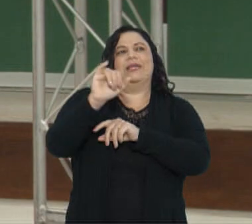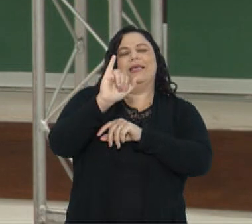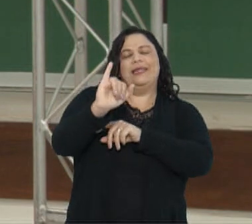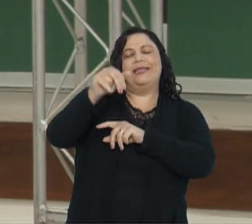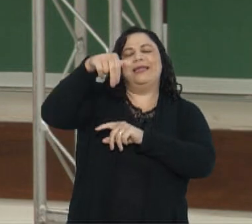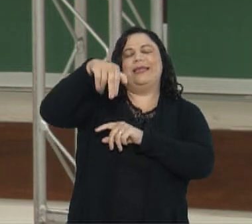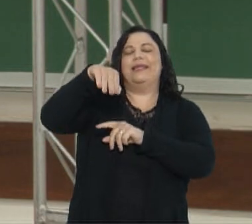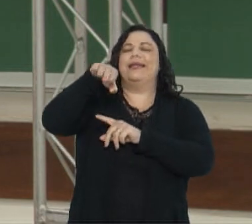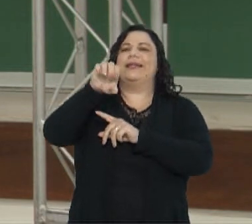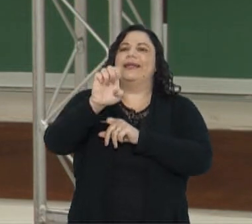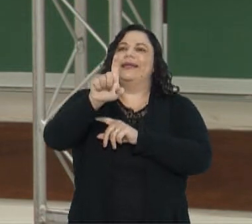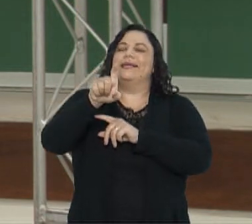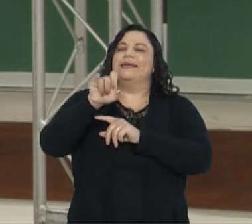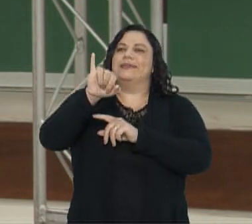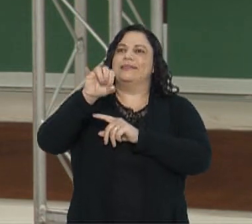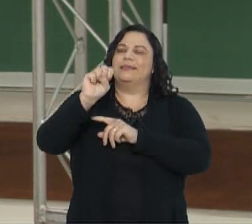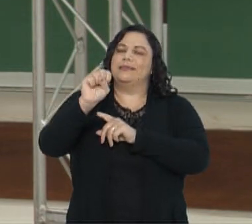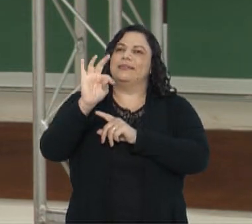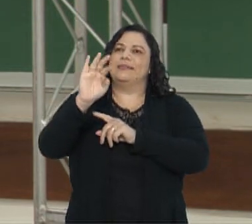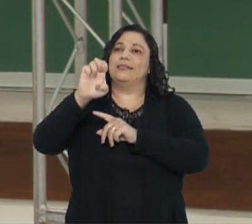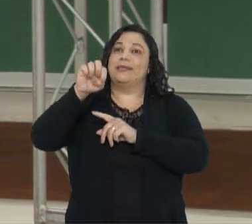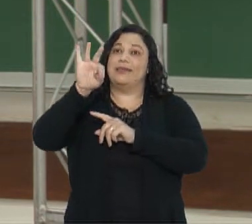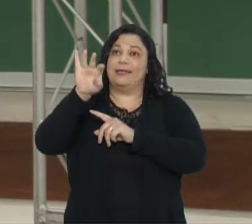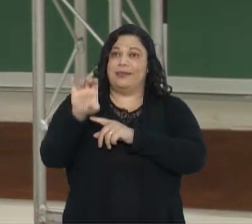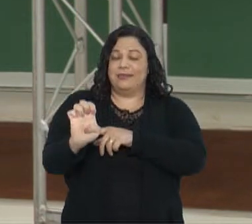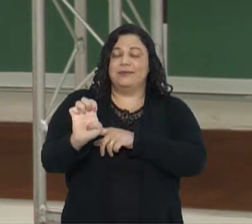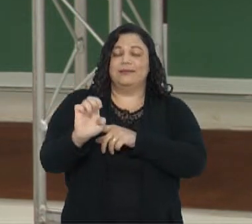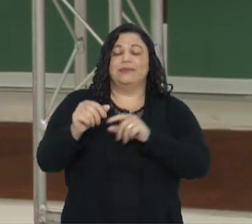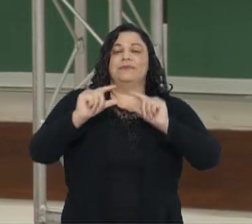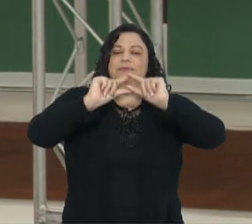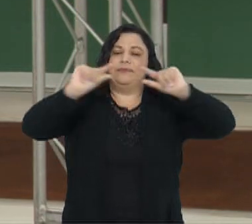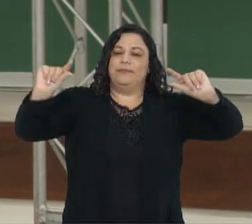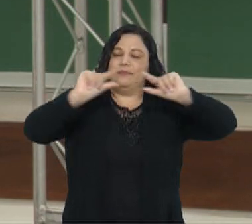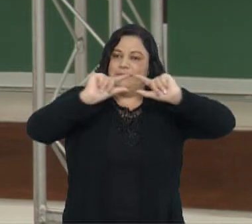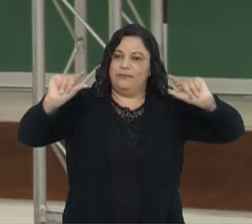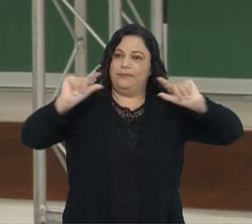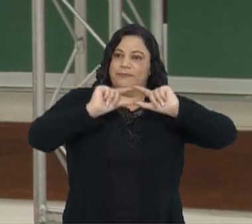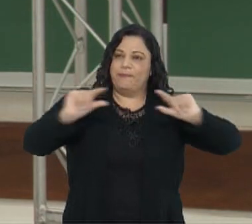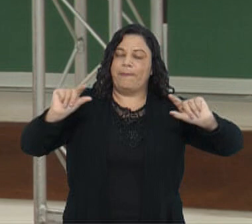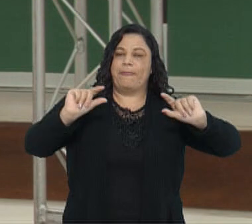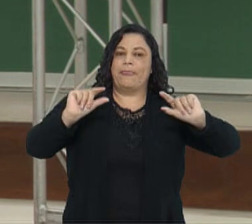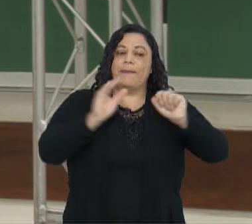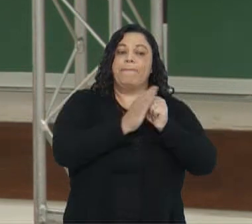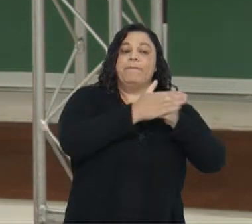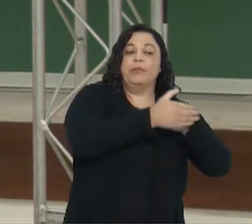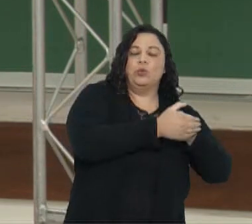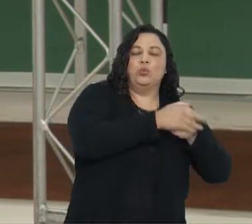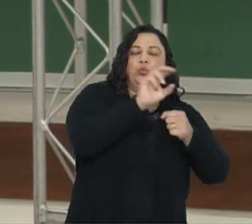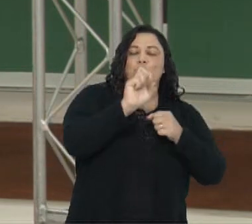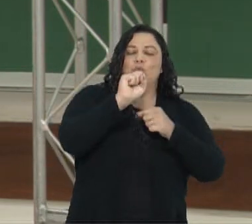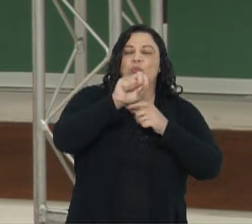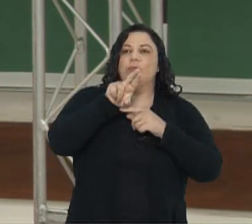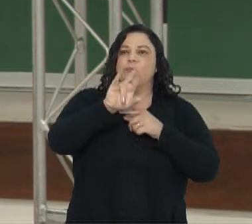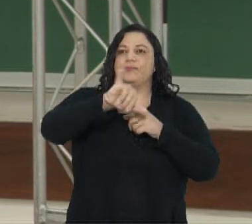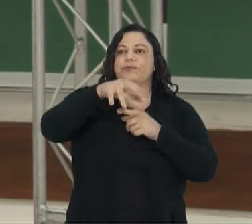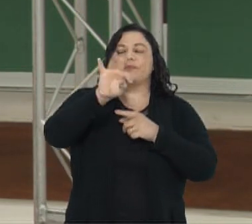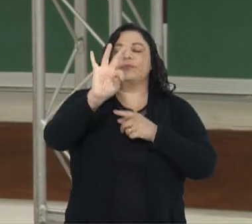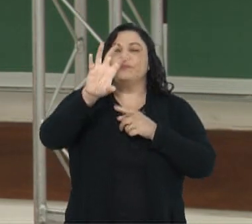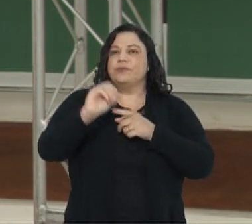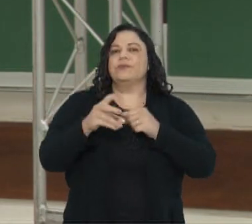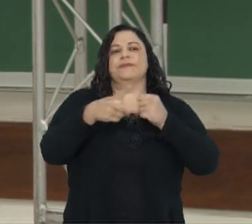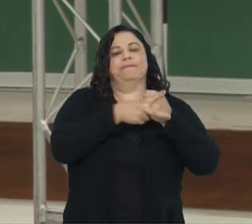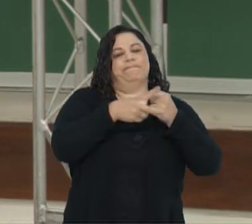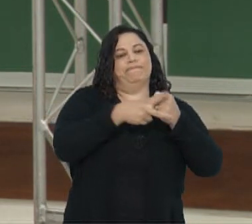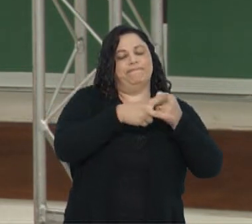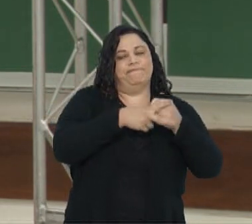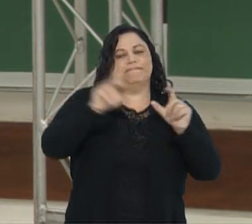aula, né? Então, a oração ela é constituída de sujeito, verbo e complemento. Mas nem sempre, né?